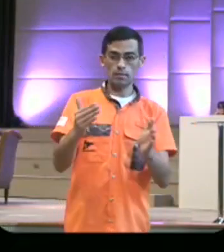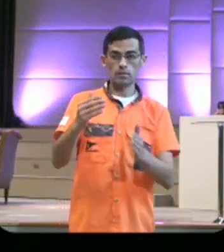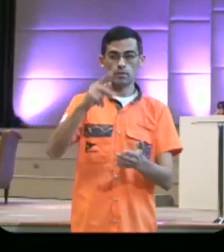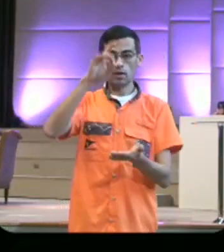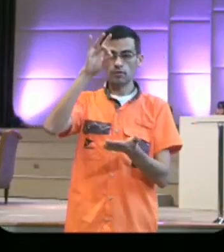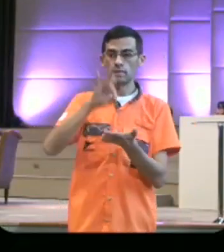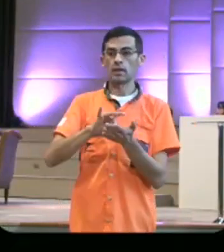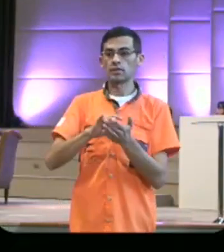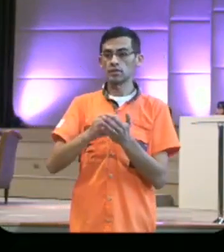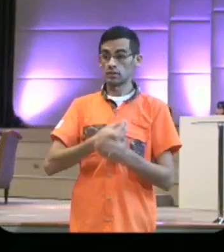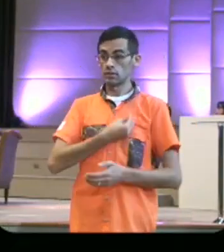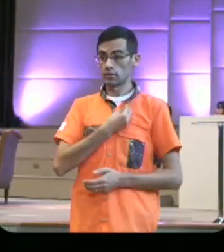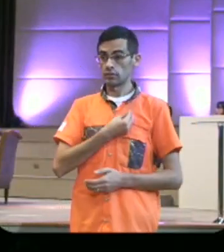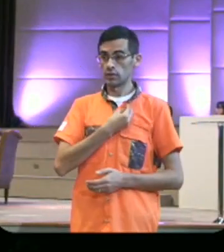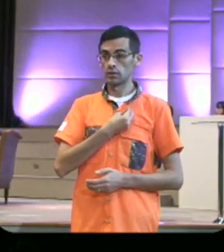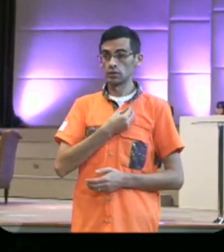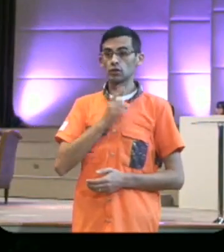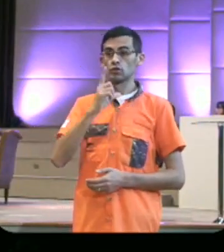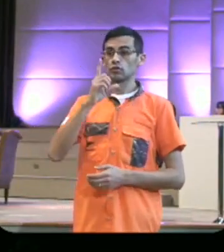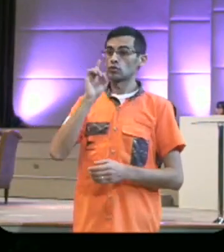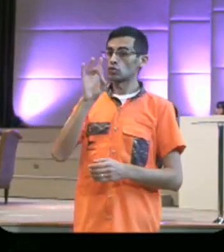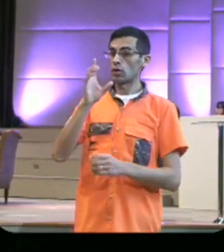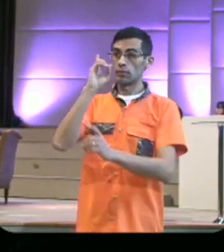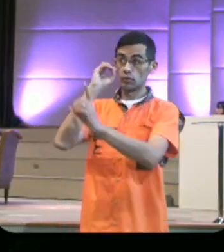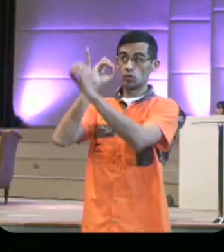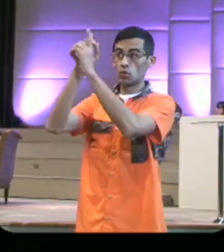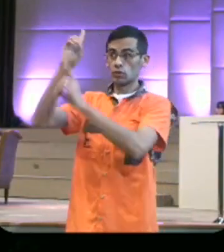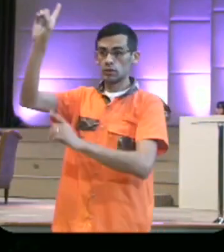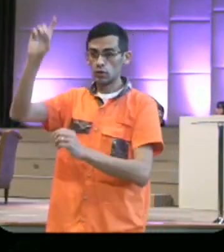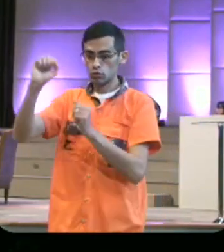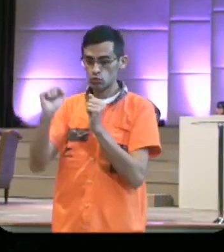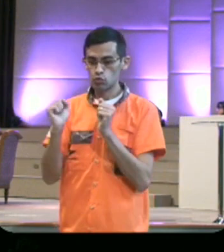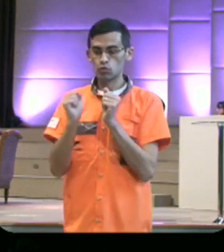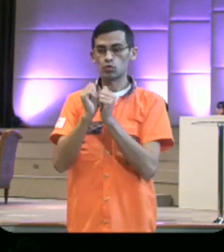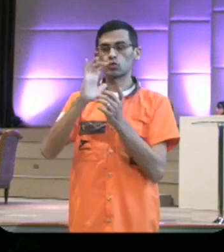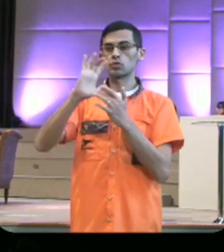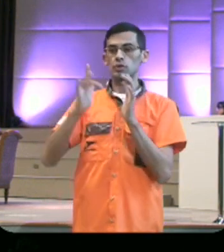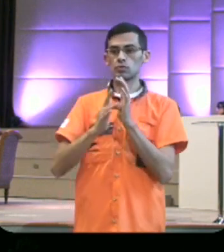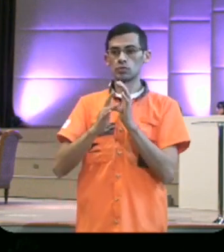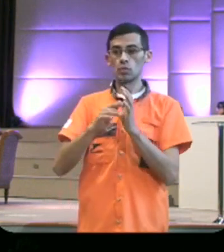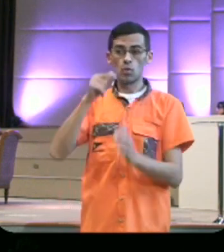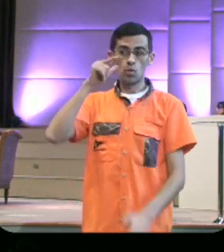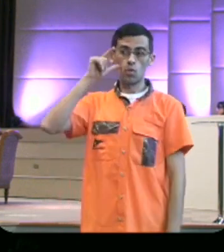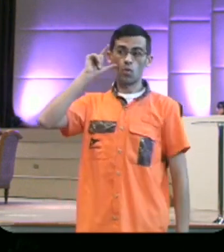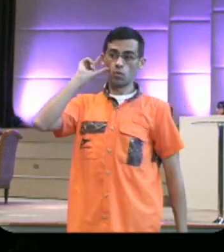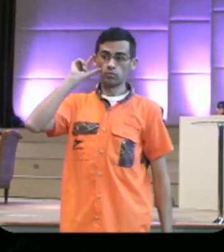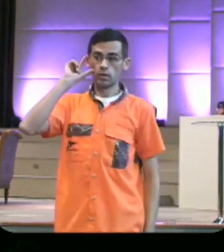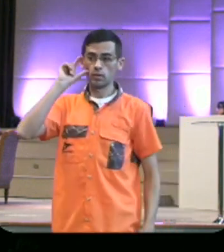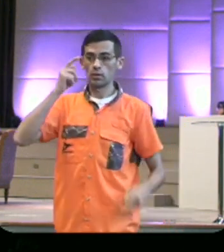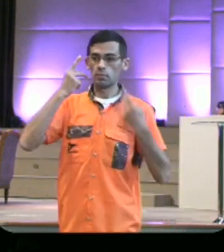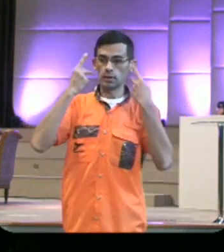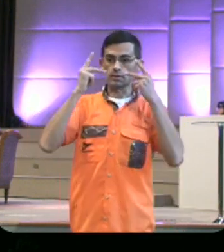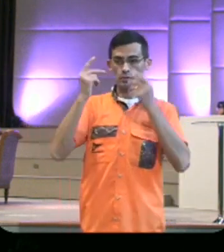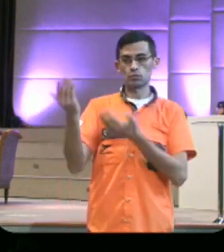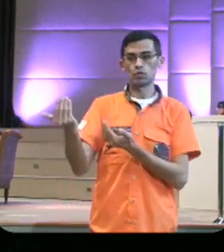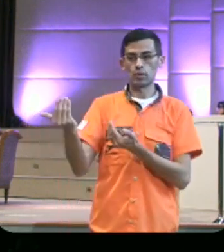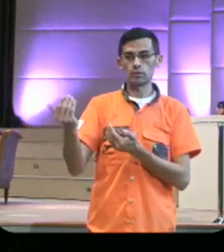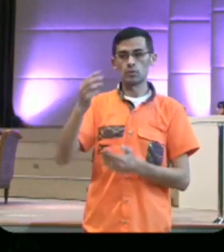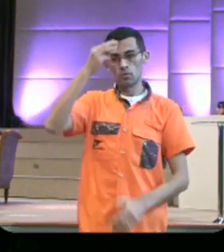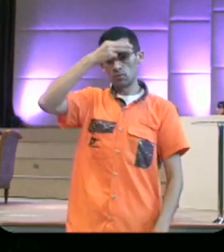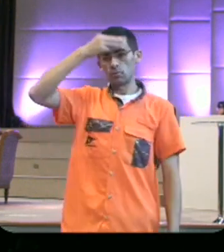vida, e ninguém vem ao Pai senão por mim. Eu ouvi ontem o Michel pregando sobre esse texto e ele falou uma coisa